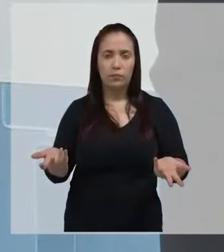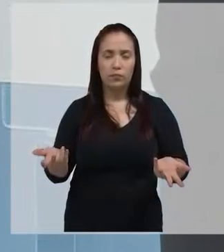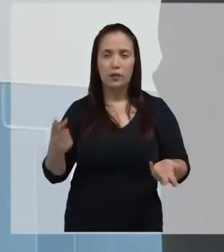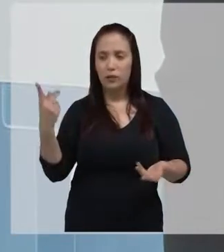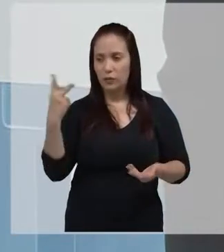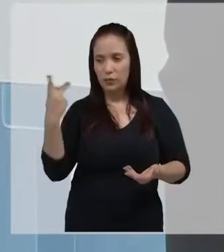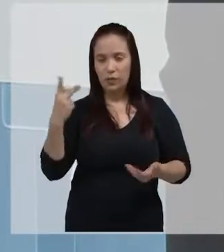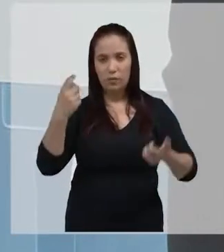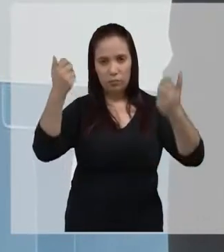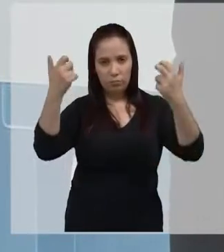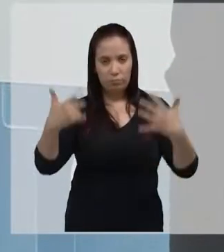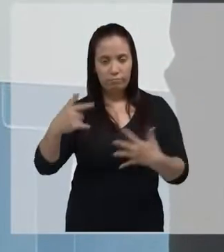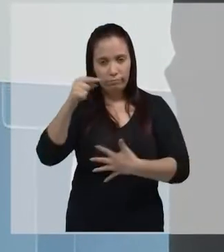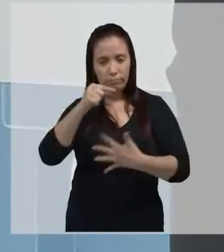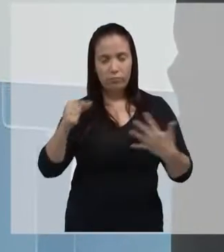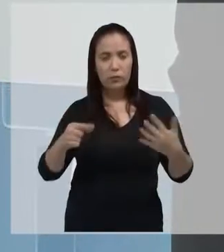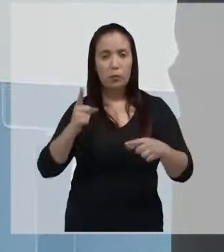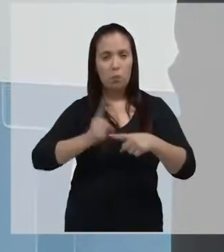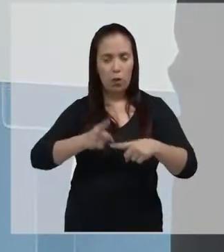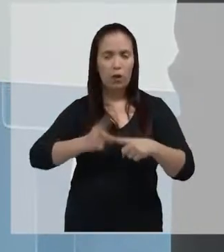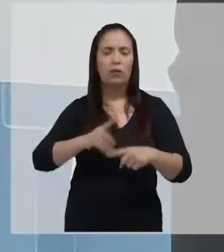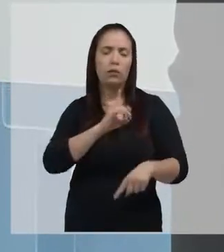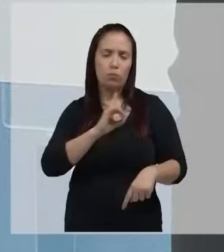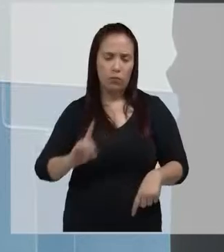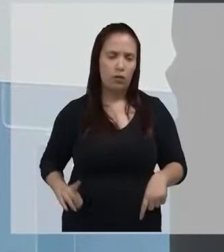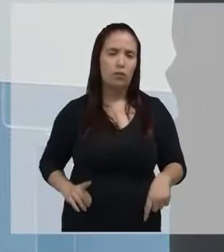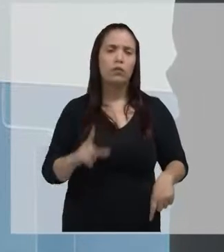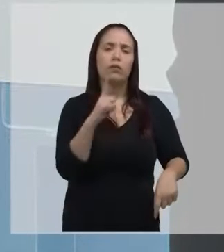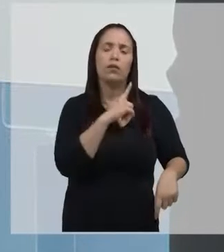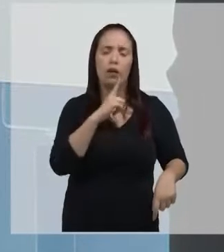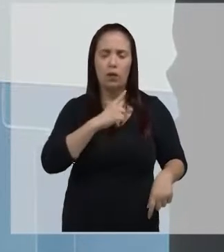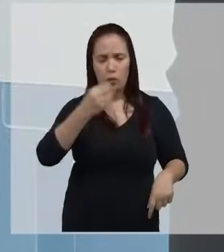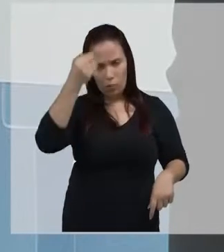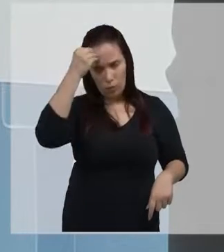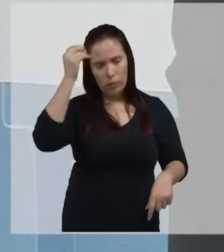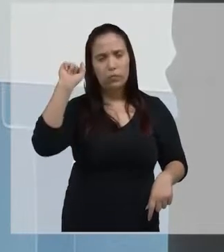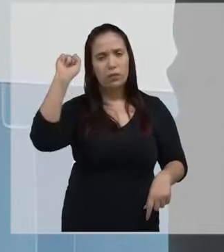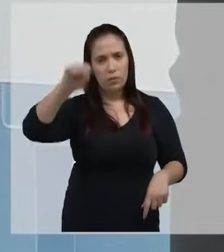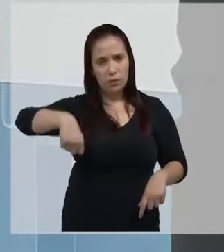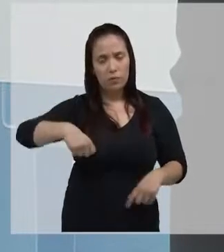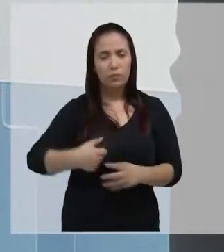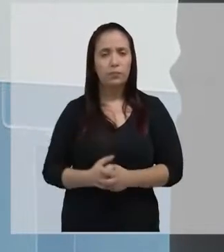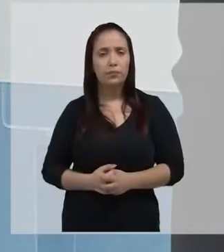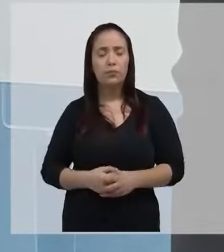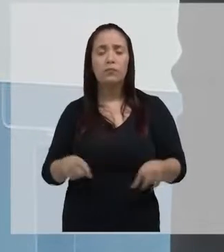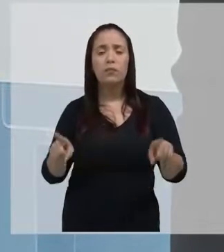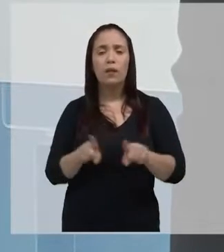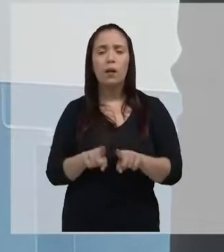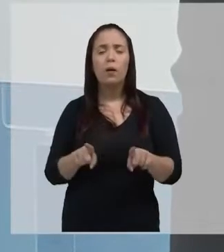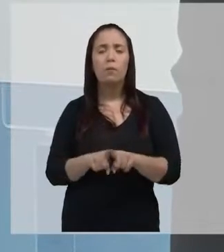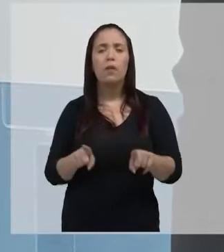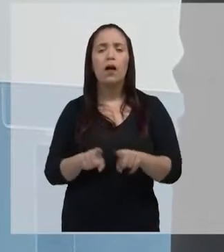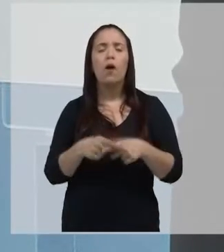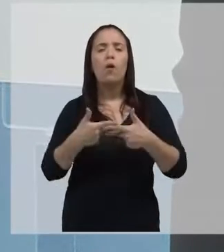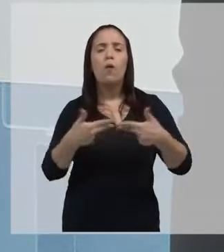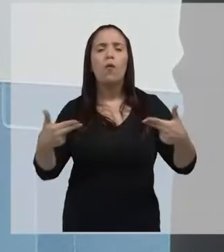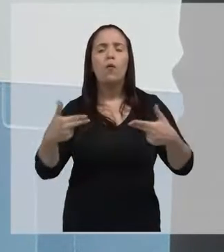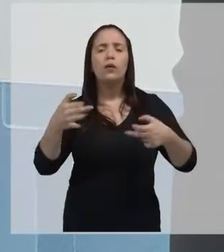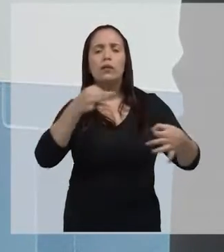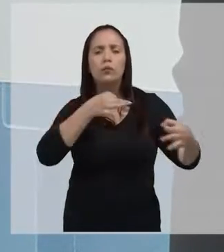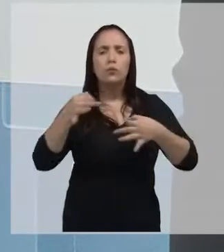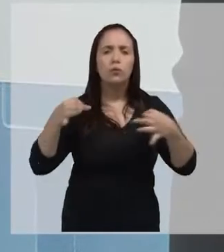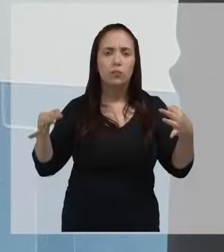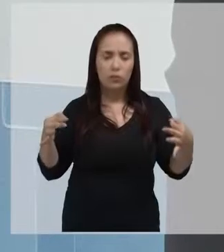pontuando para dizer que os deputados têm culpa disso. E, além disso, dizer o seguinte, toda questão que é discutida no Congresso que alguém